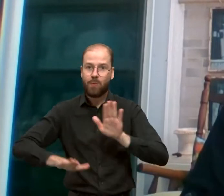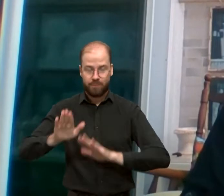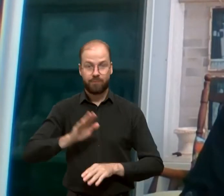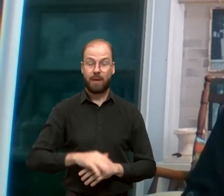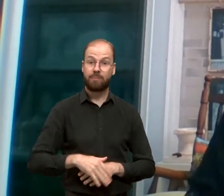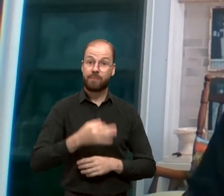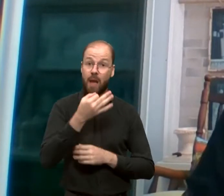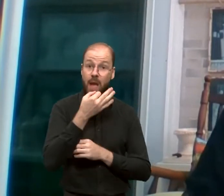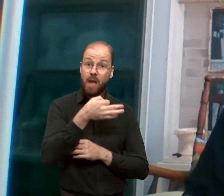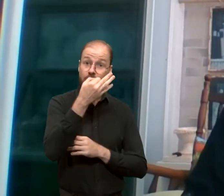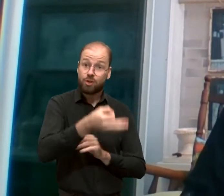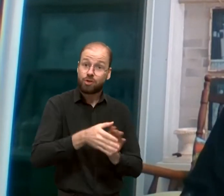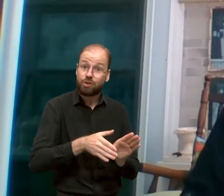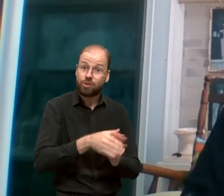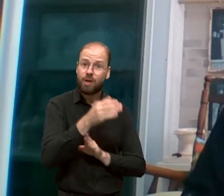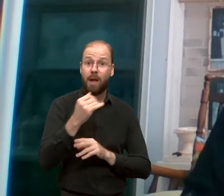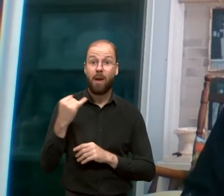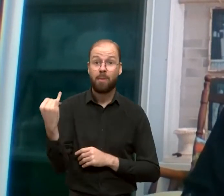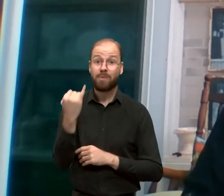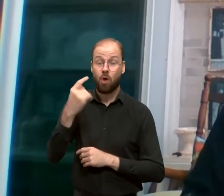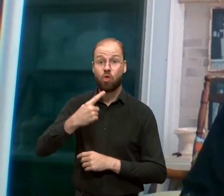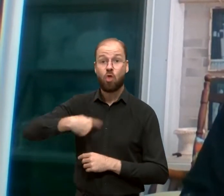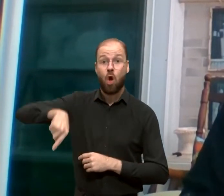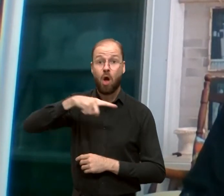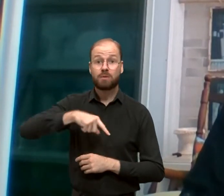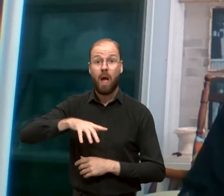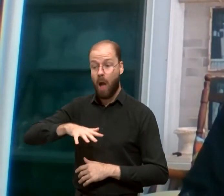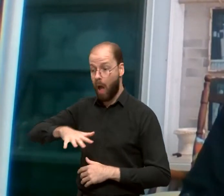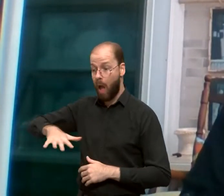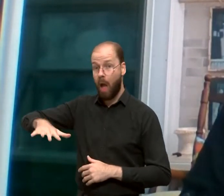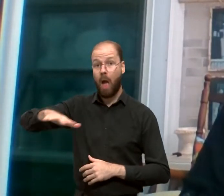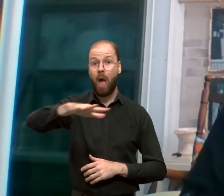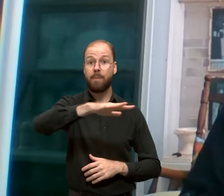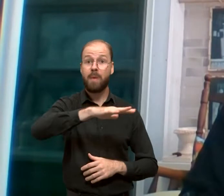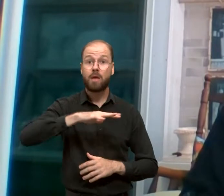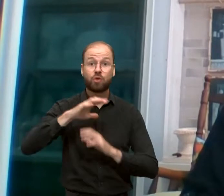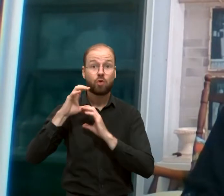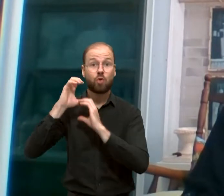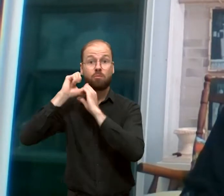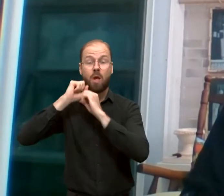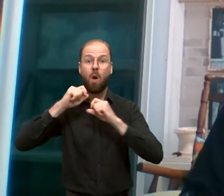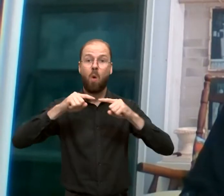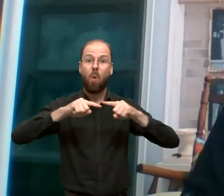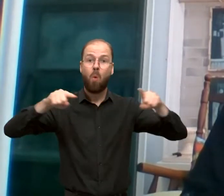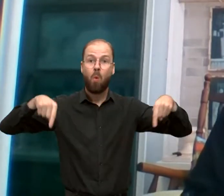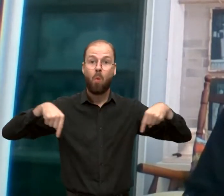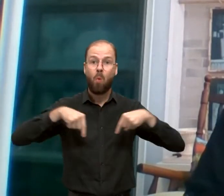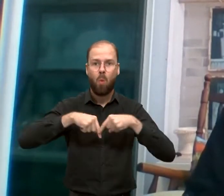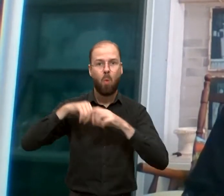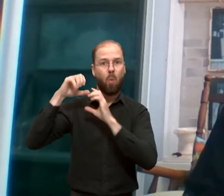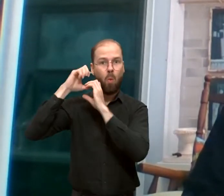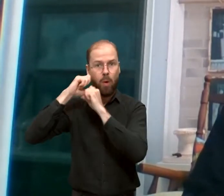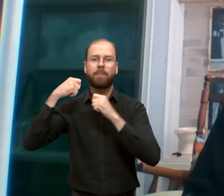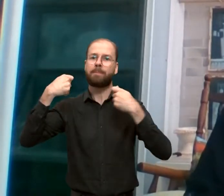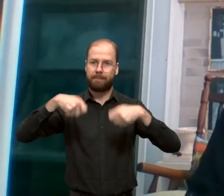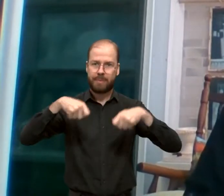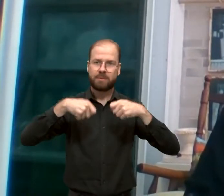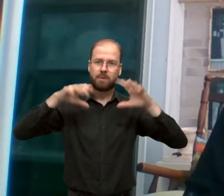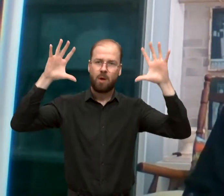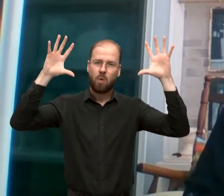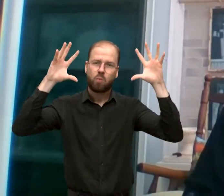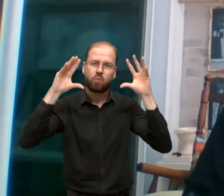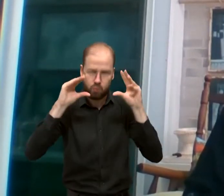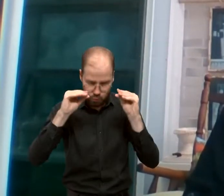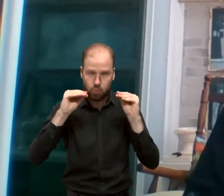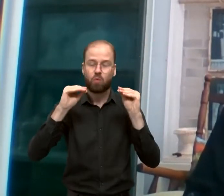muito importante é que o nosso ambiente de dormir, o nosso quarto, ele tem que ser escuro, justamente para não inibir